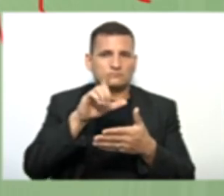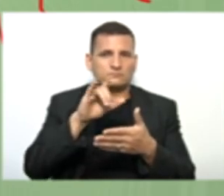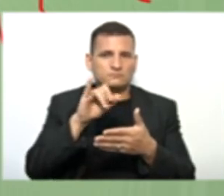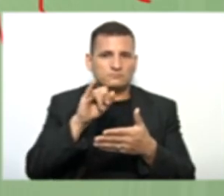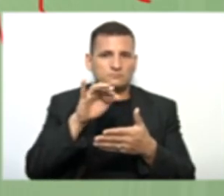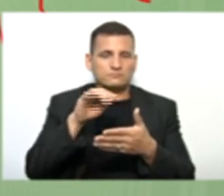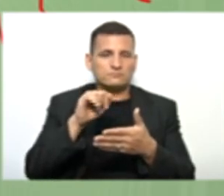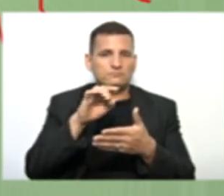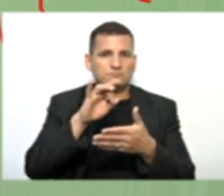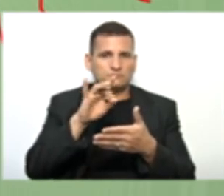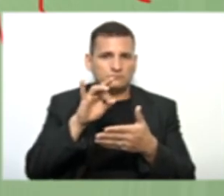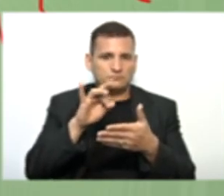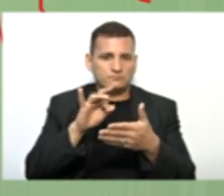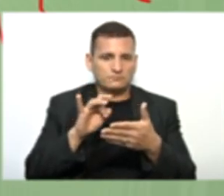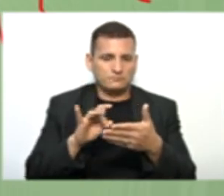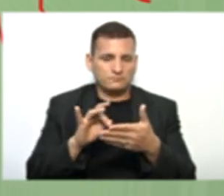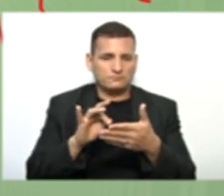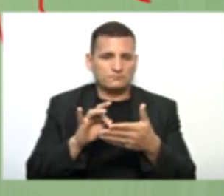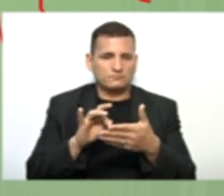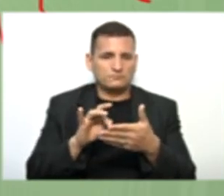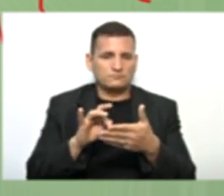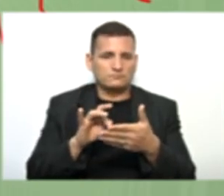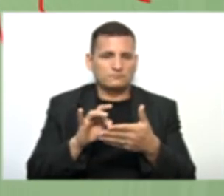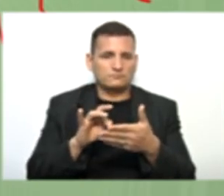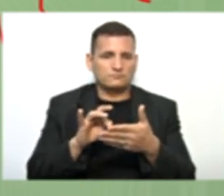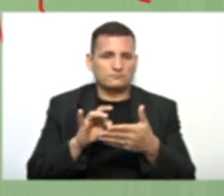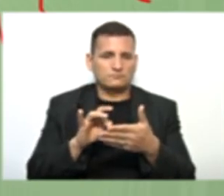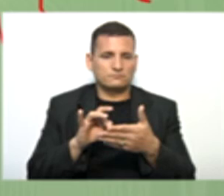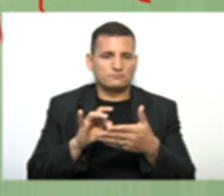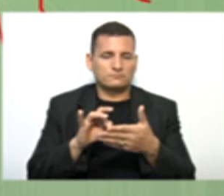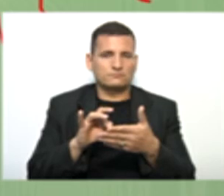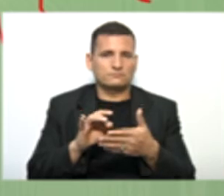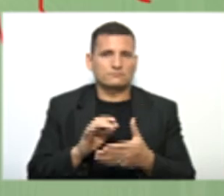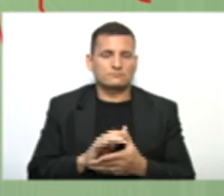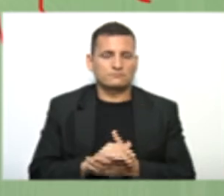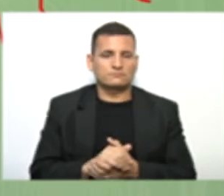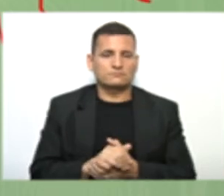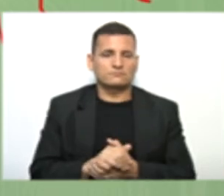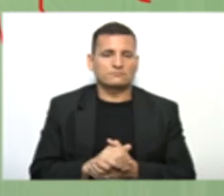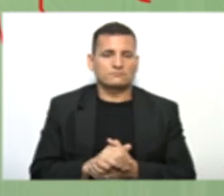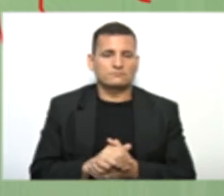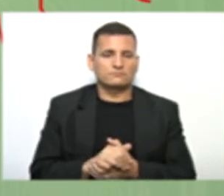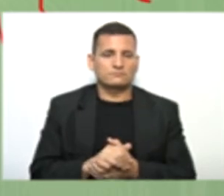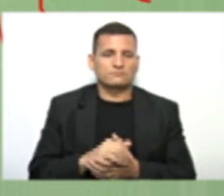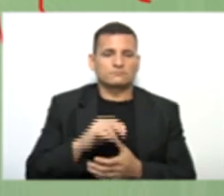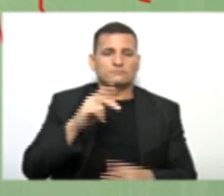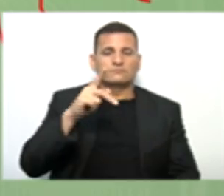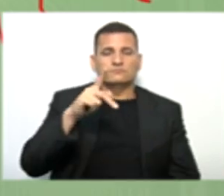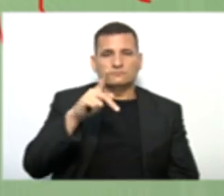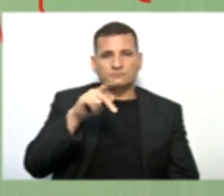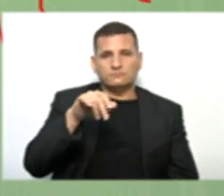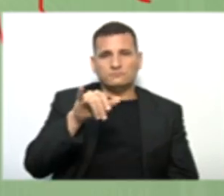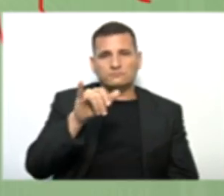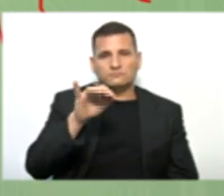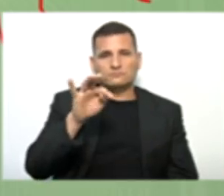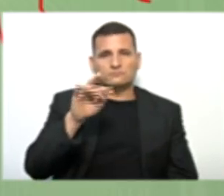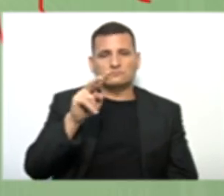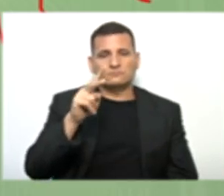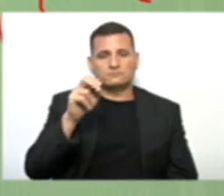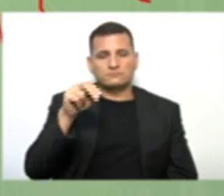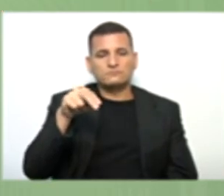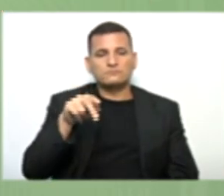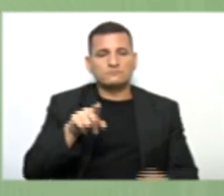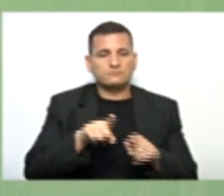forma, para cada item contido, ou seja, nessa lista, para cada 1, 2, 3, 4, 5, e Python também faz parte, imprima,